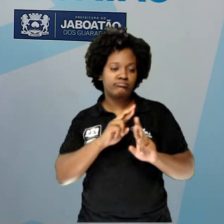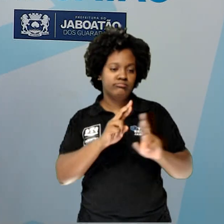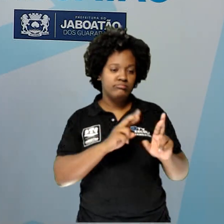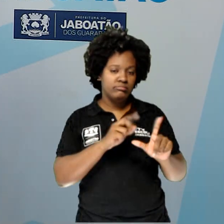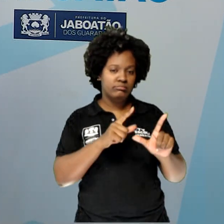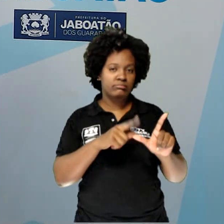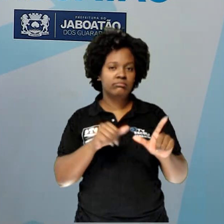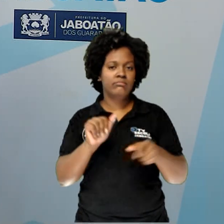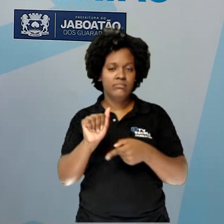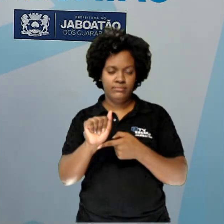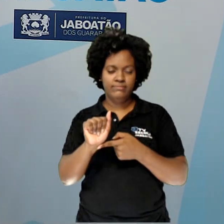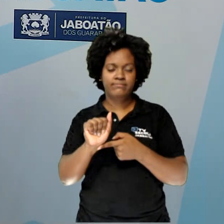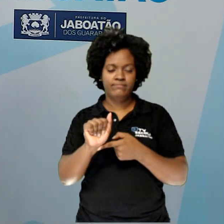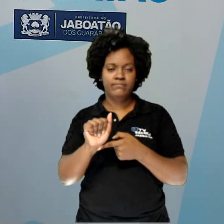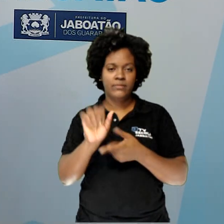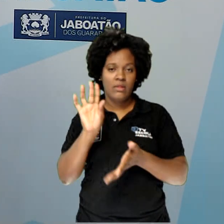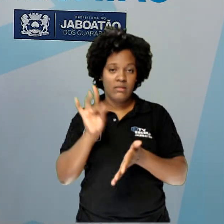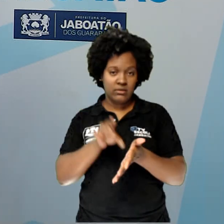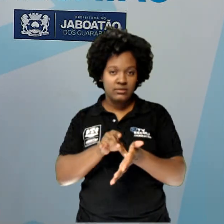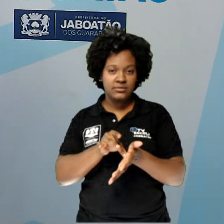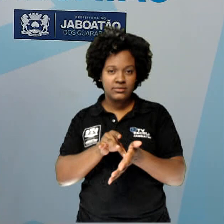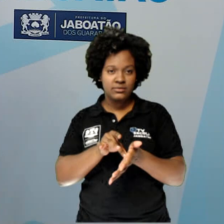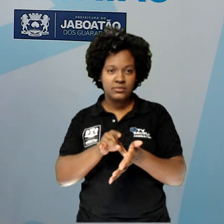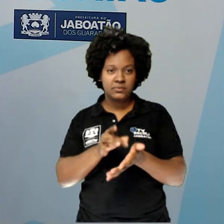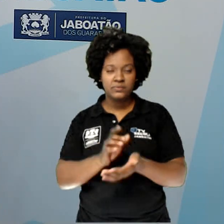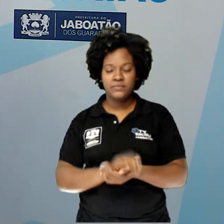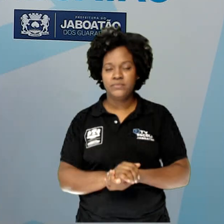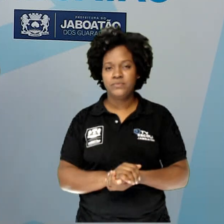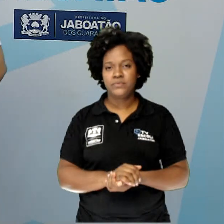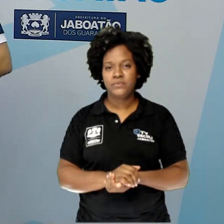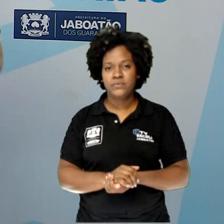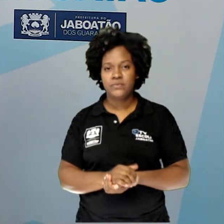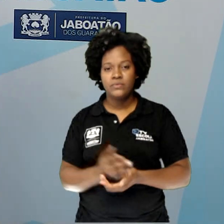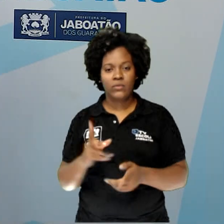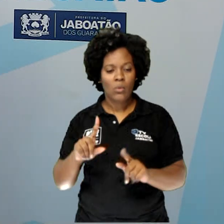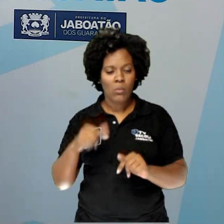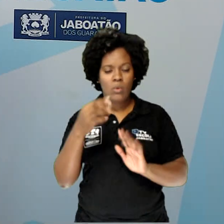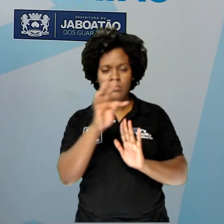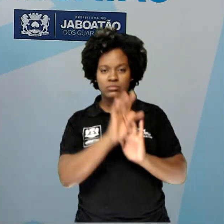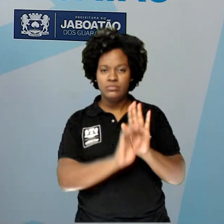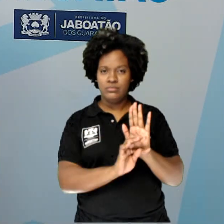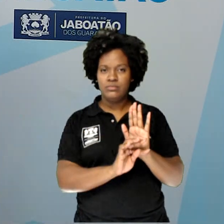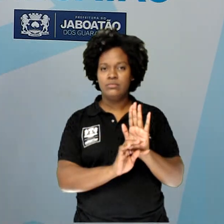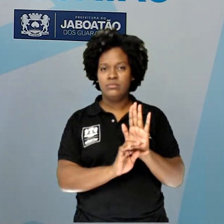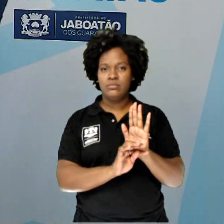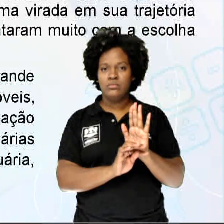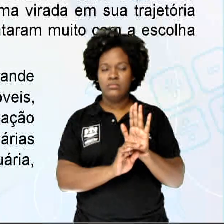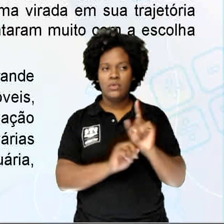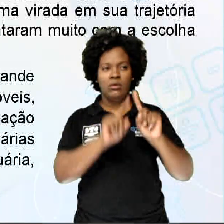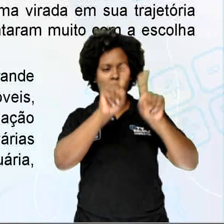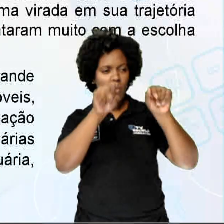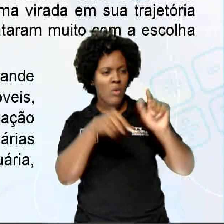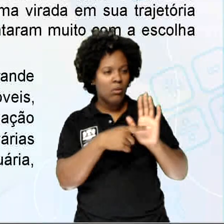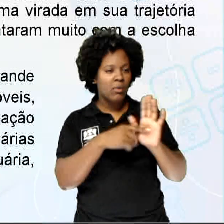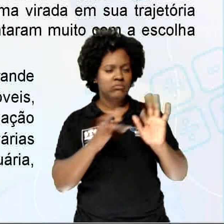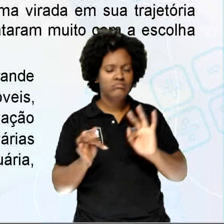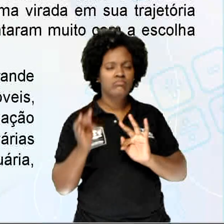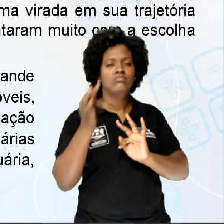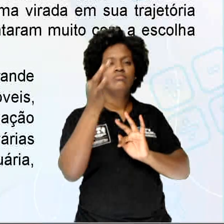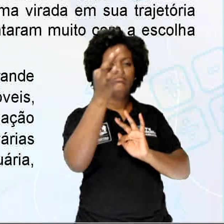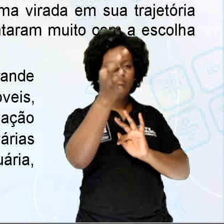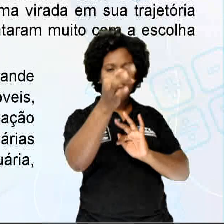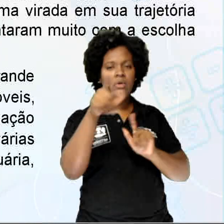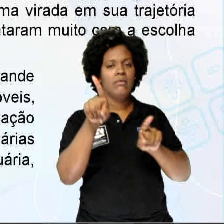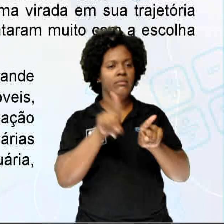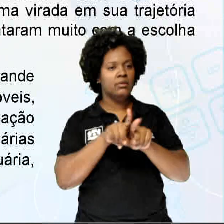estar funcionando como nossa resposta, ok? Vamos aí para o próximo texto, Um Projeto de Futuro. Também é um